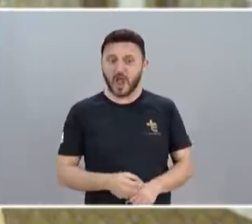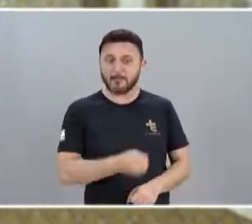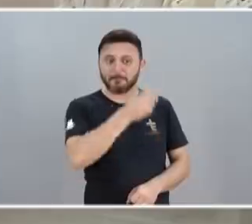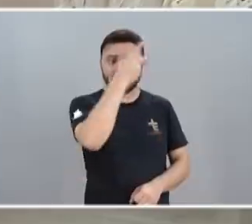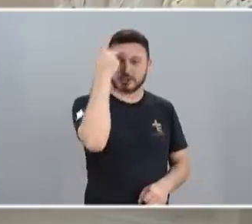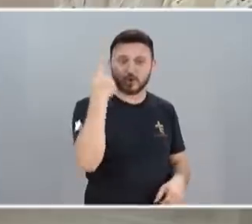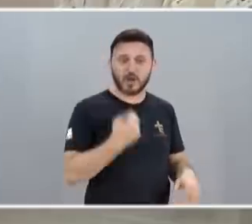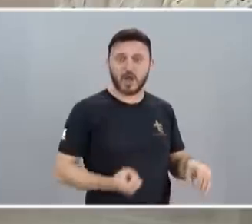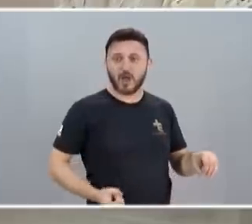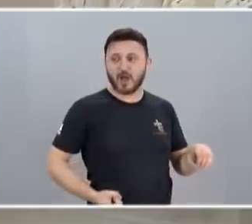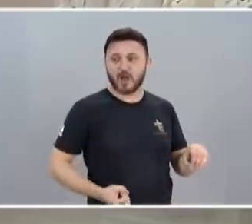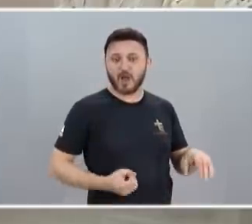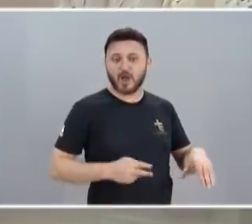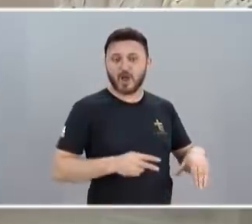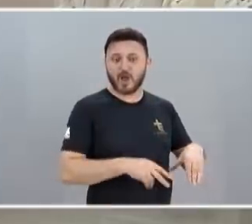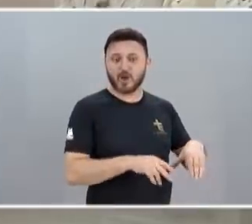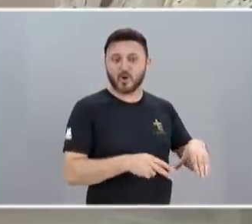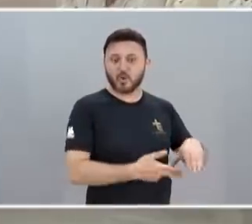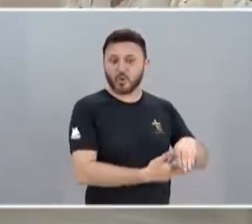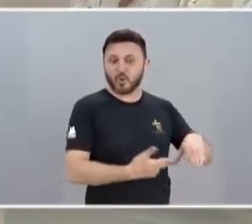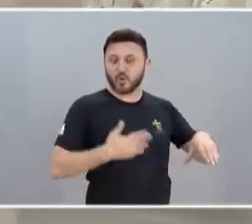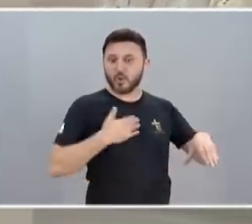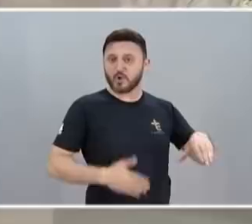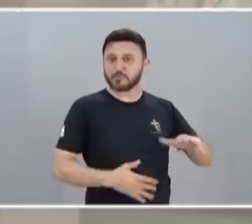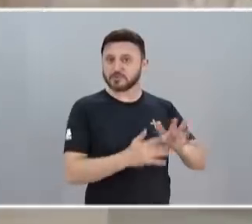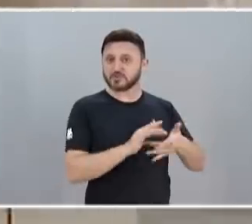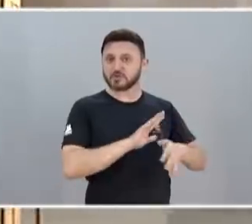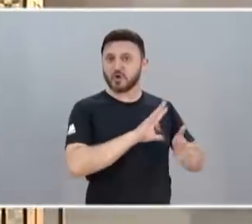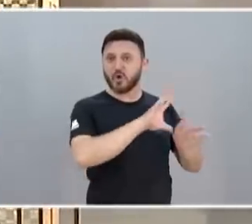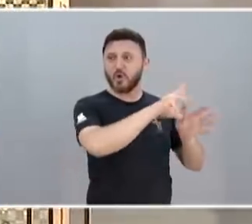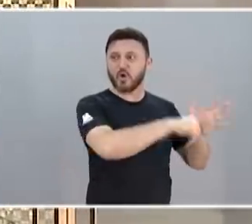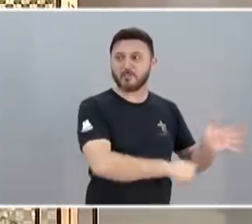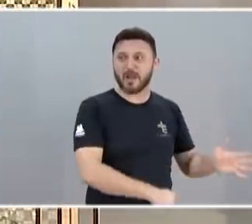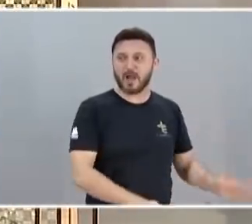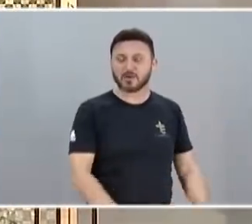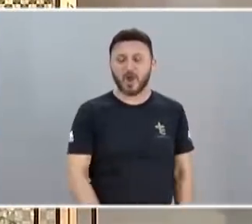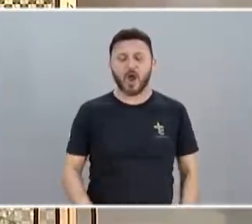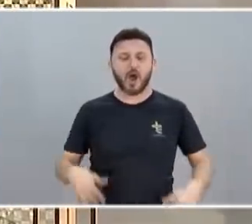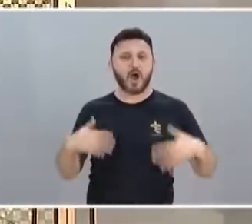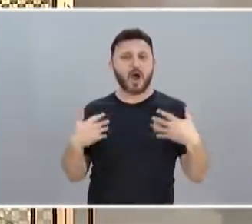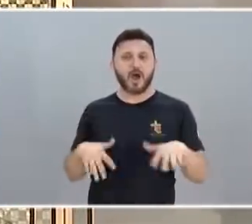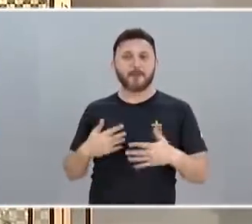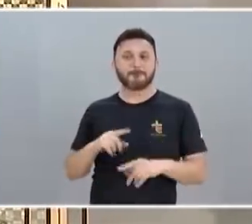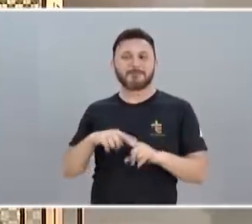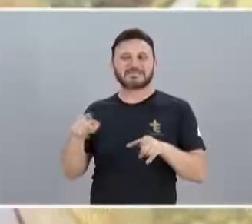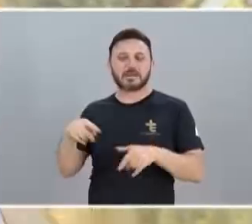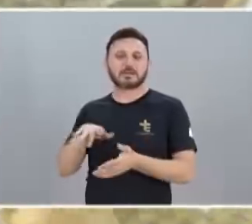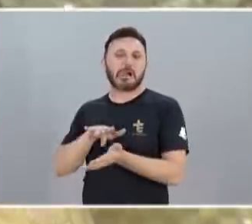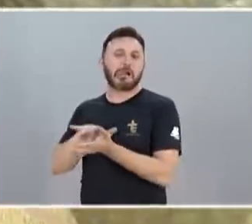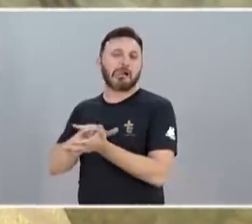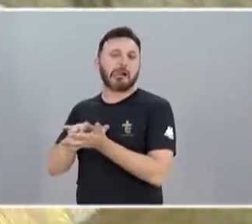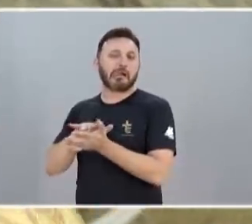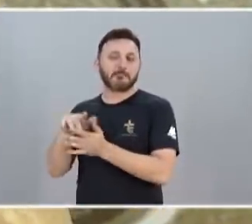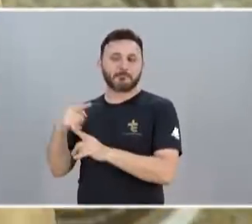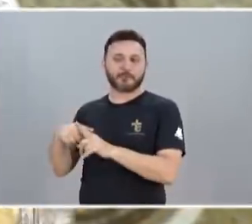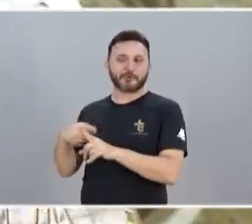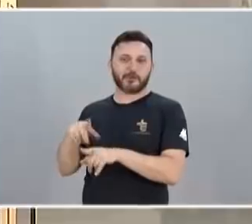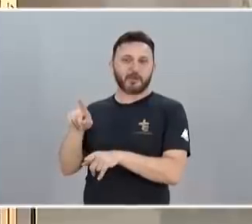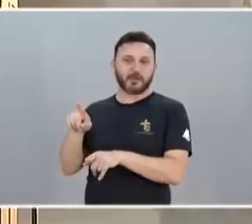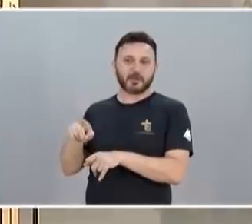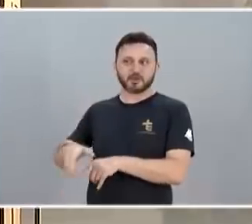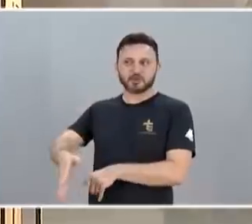No meio dessa bagunça, eles veem uma coisa, entre aspas, por favor, não tire do